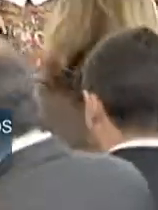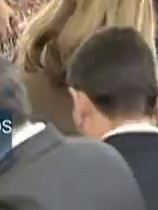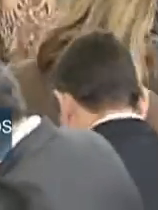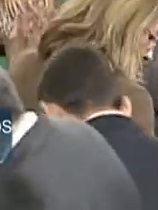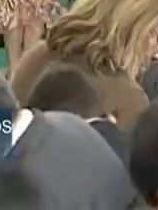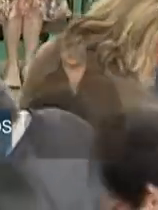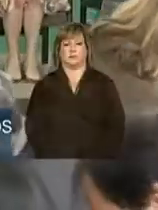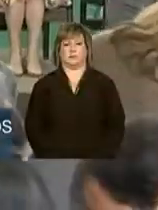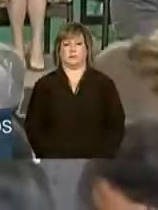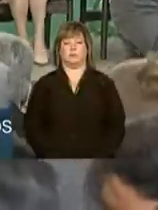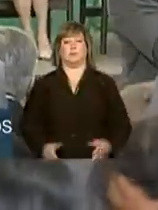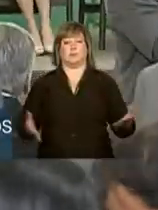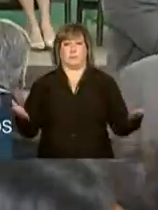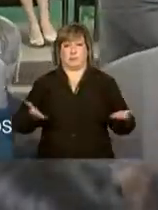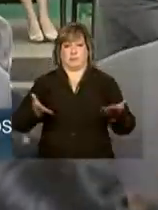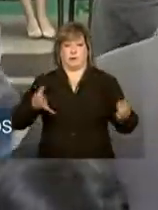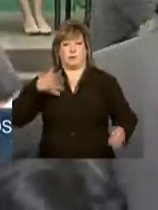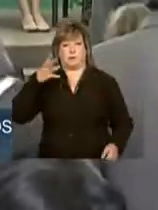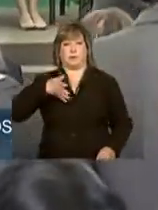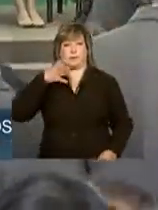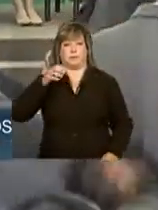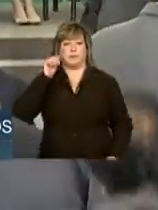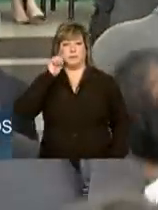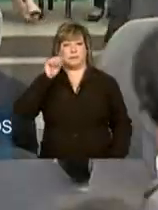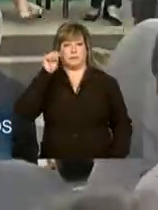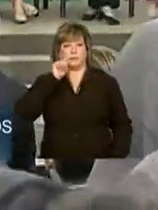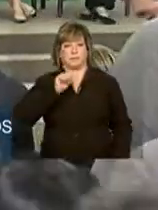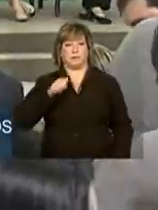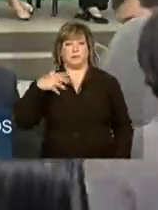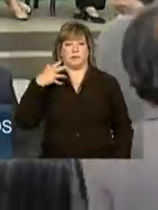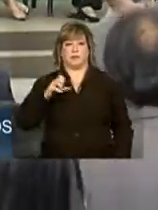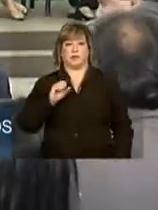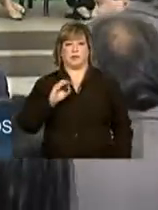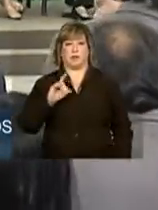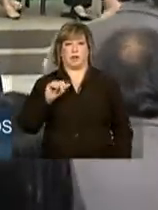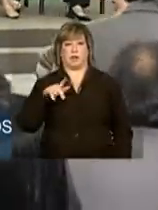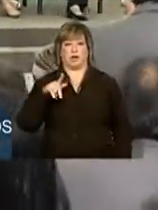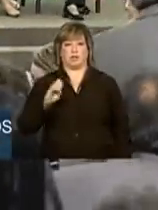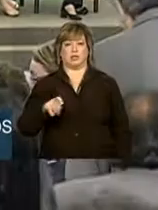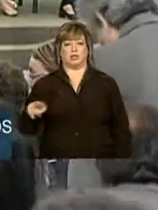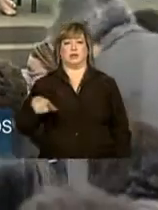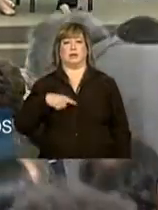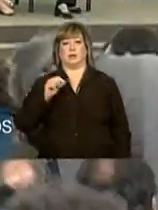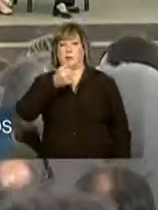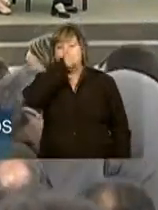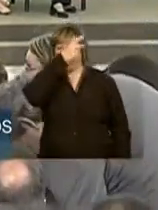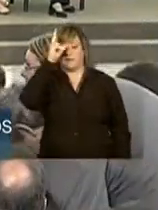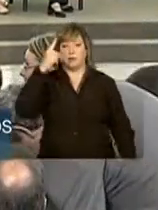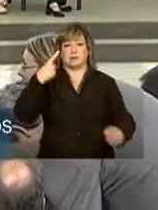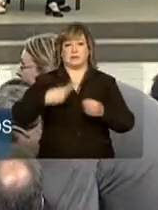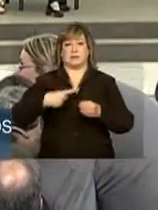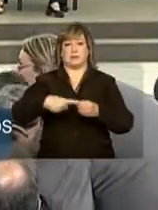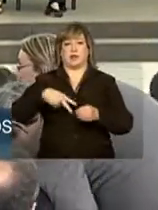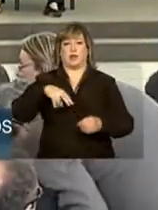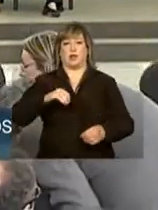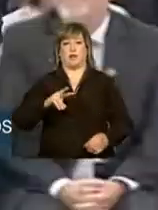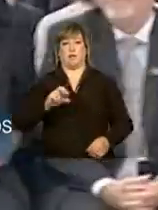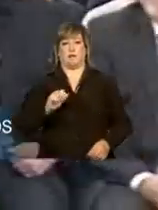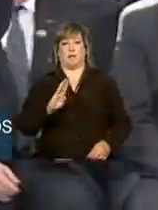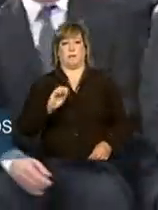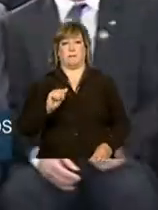Ouviremos neste instante as palavras da senhora Solange Souza Credilouro, prefeita de Nova